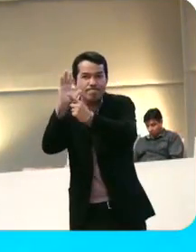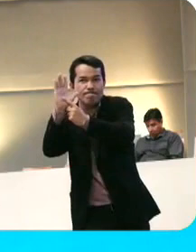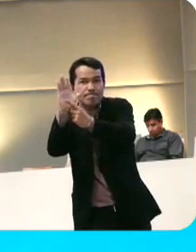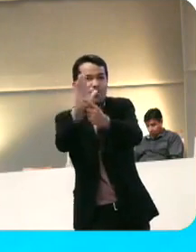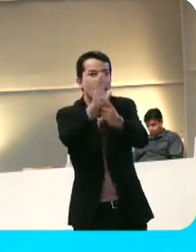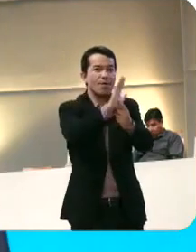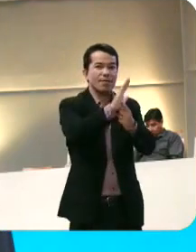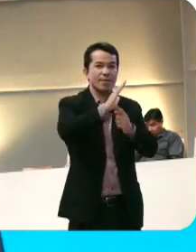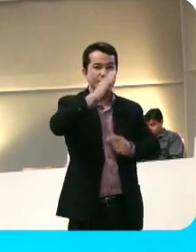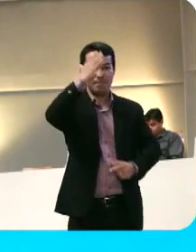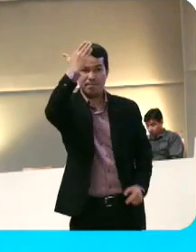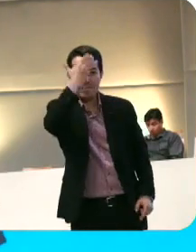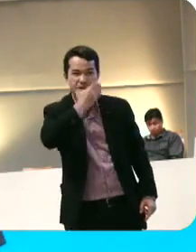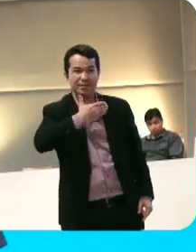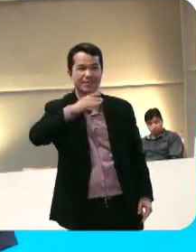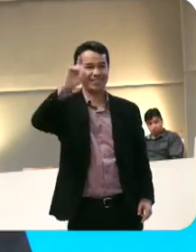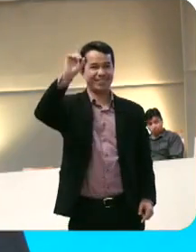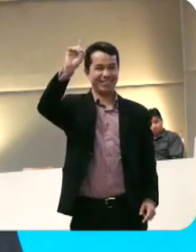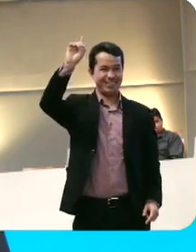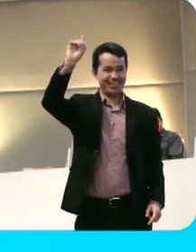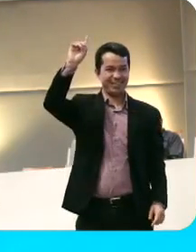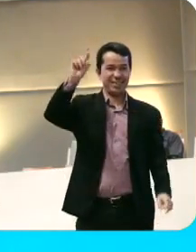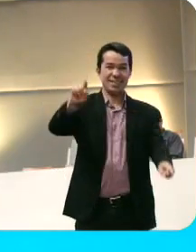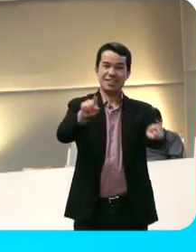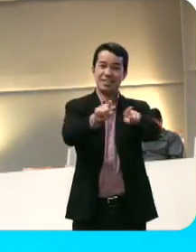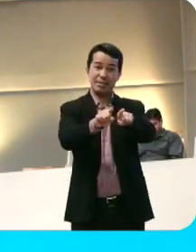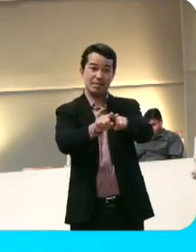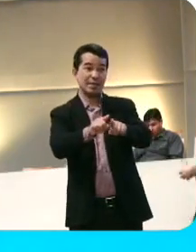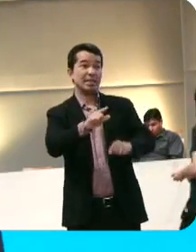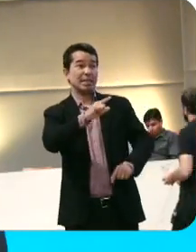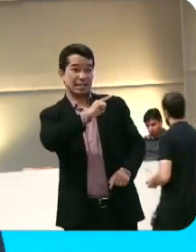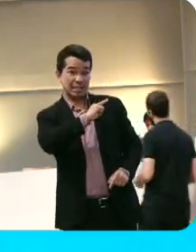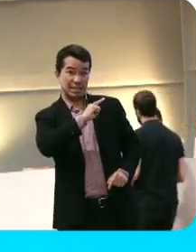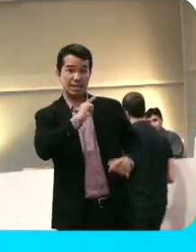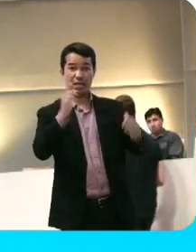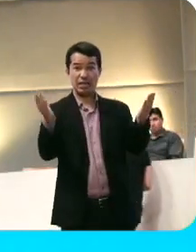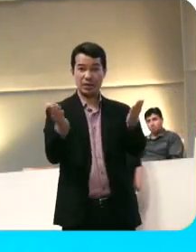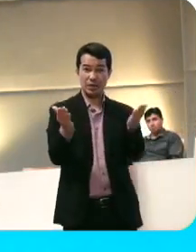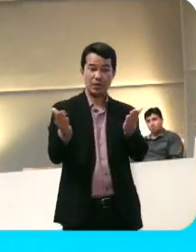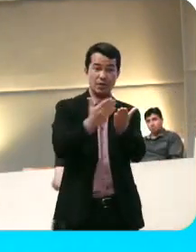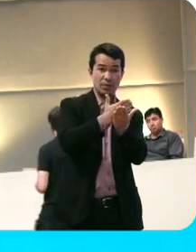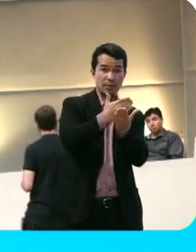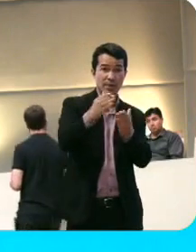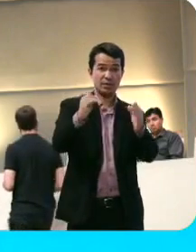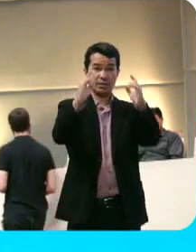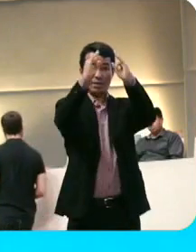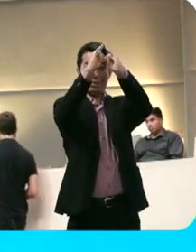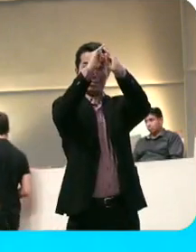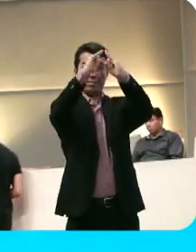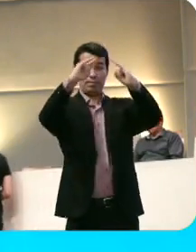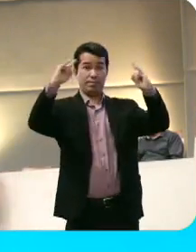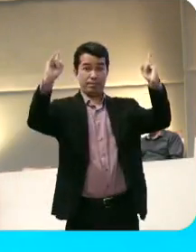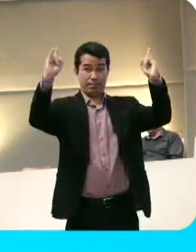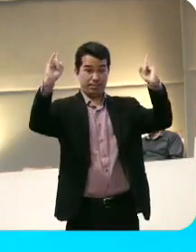E aí ele vai lá e constrói este lugar. Tabernáculo significa